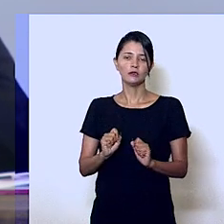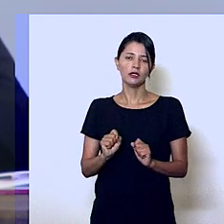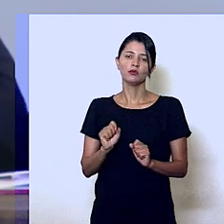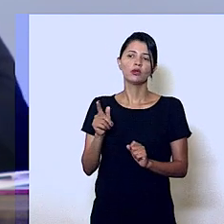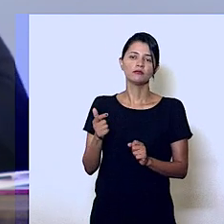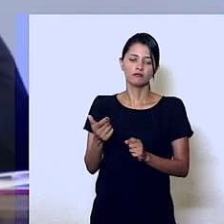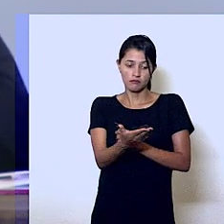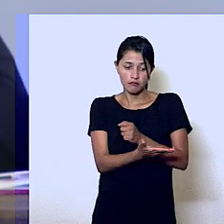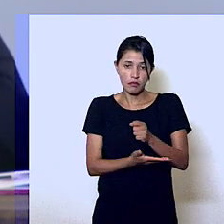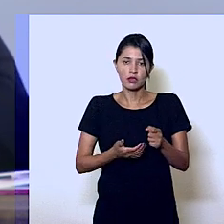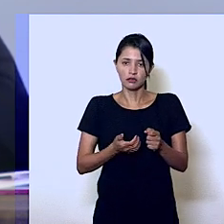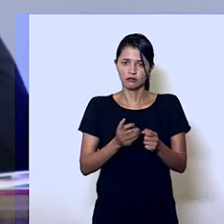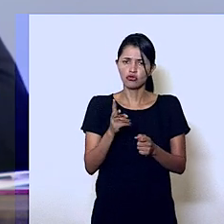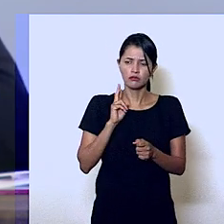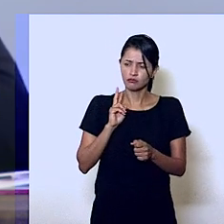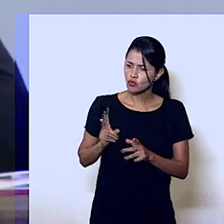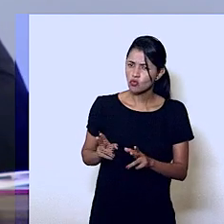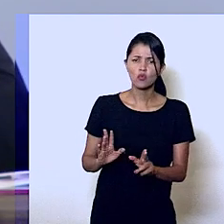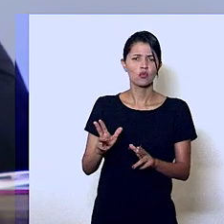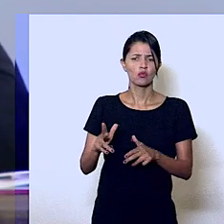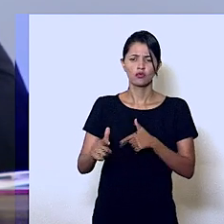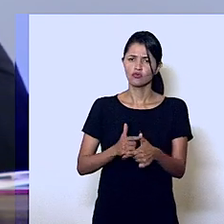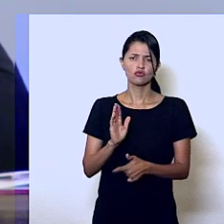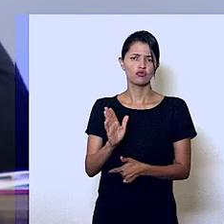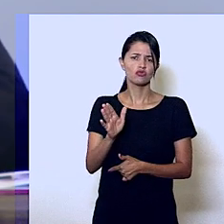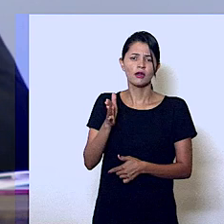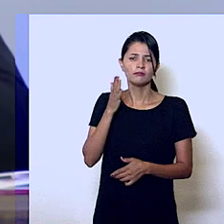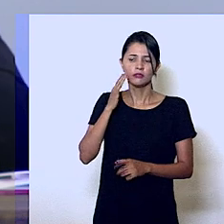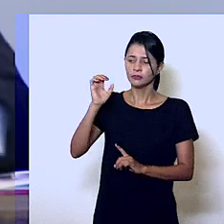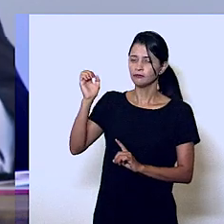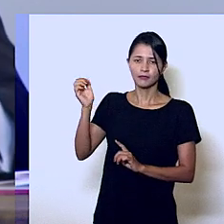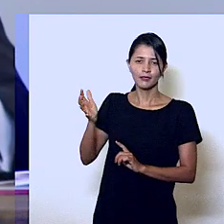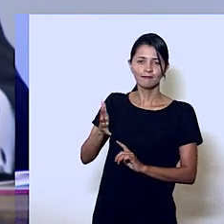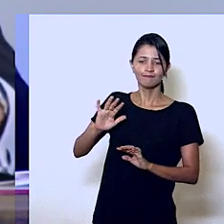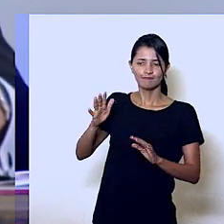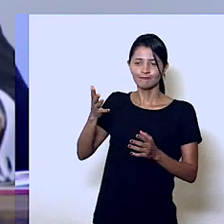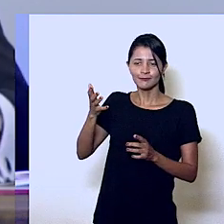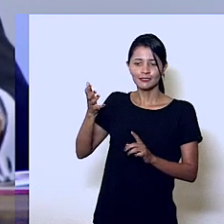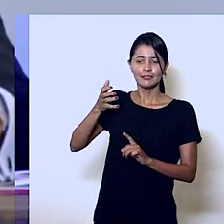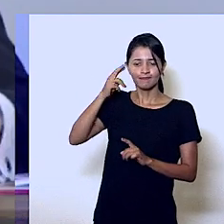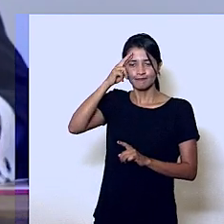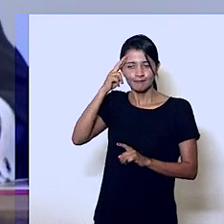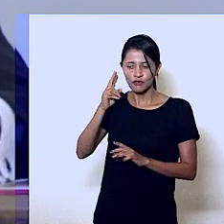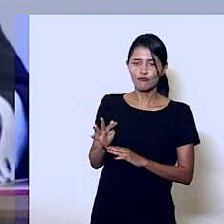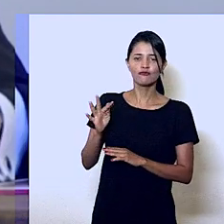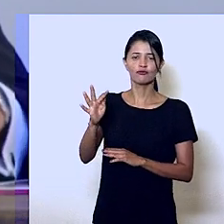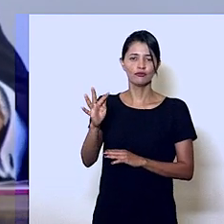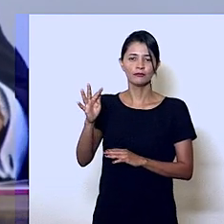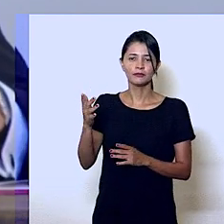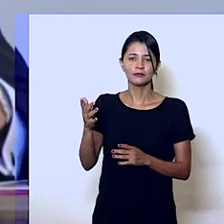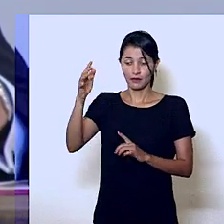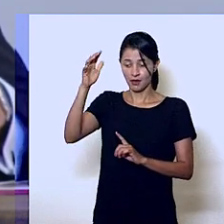trabalhamos aqui, nos inspirar para o futuro e realmente recolher ânimo